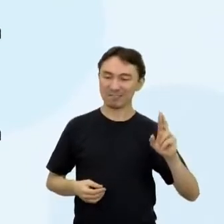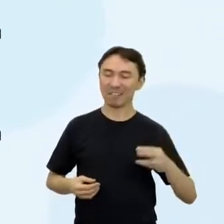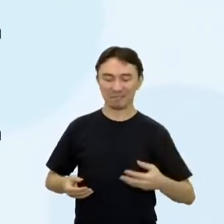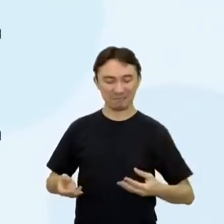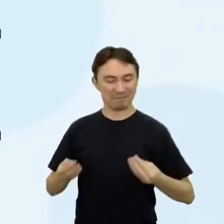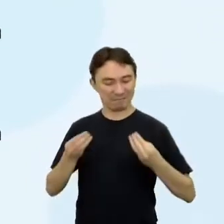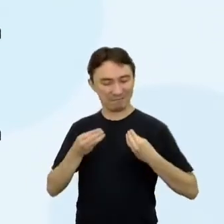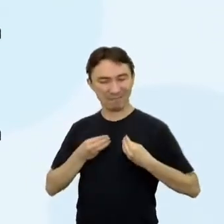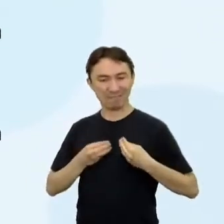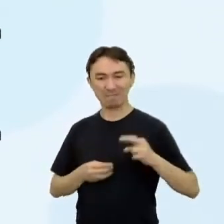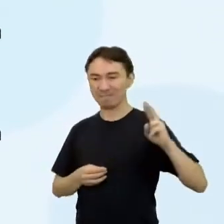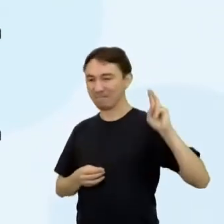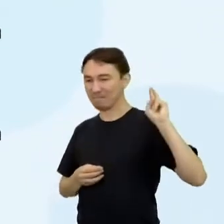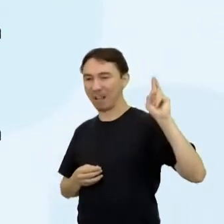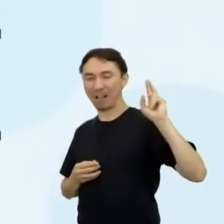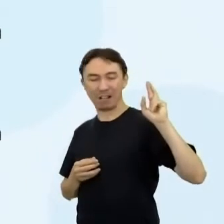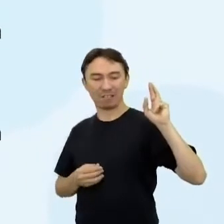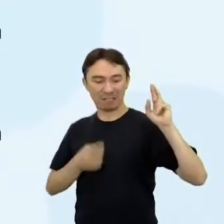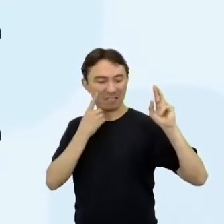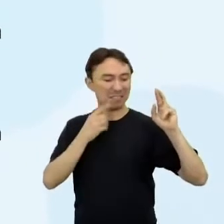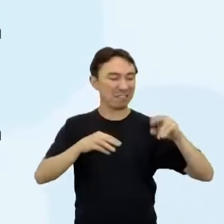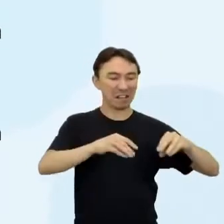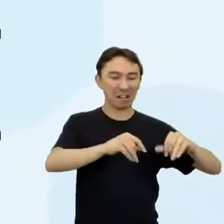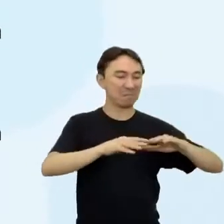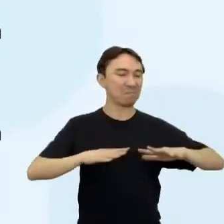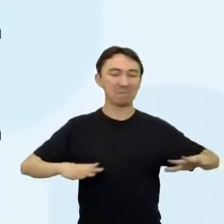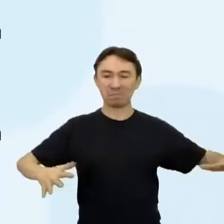essas imensas porções de terras?